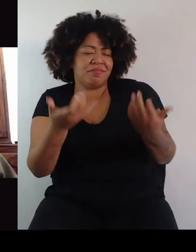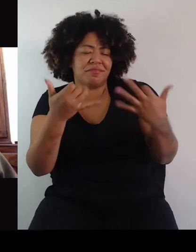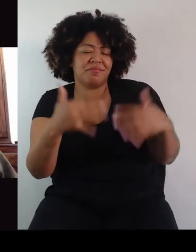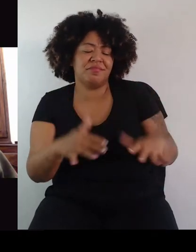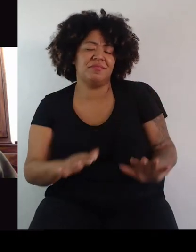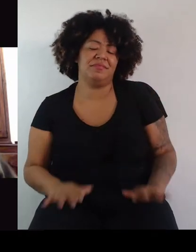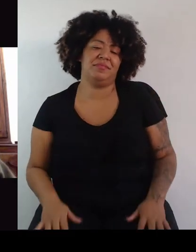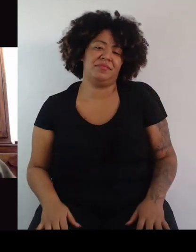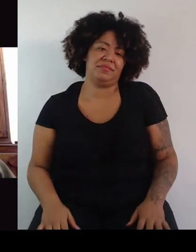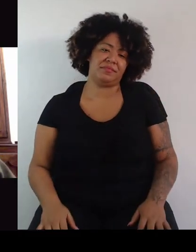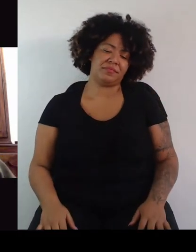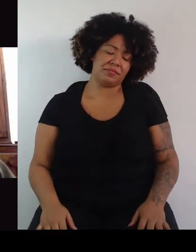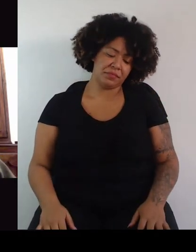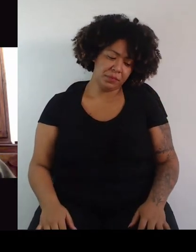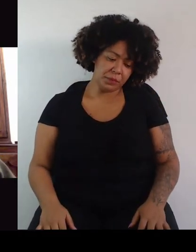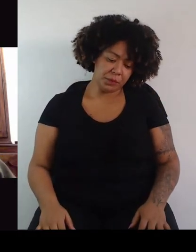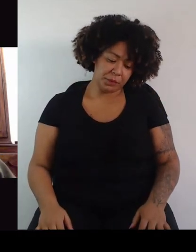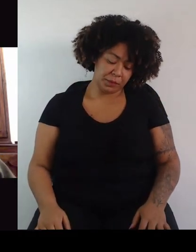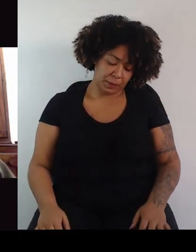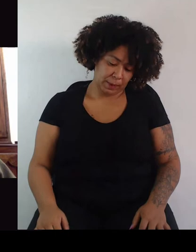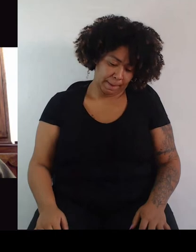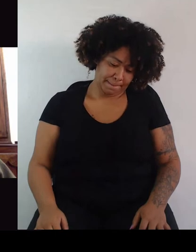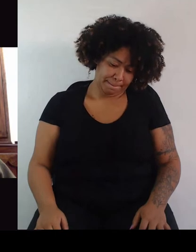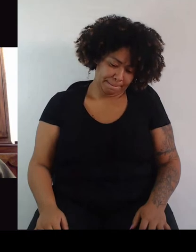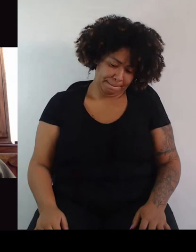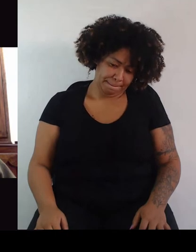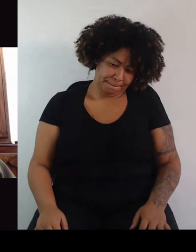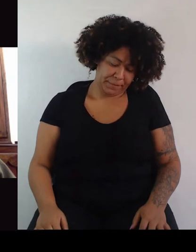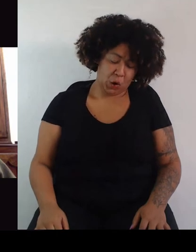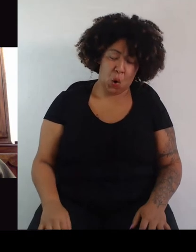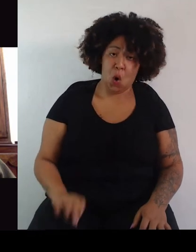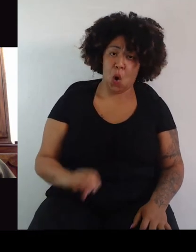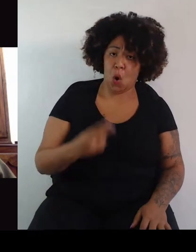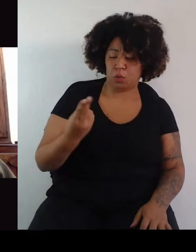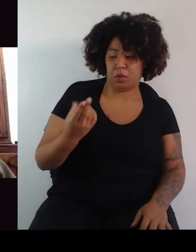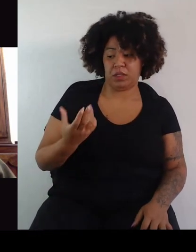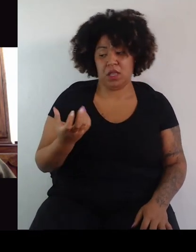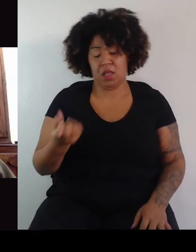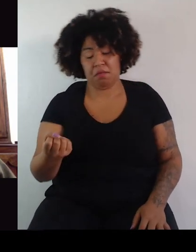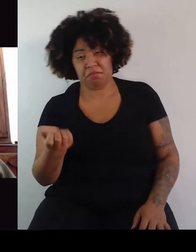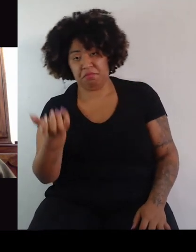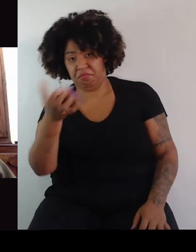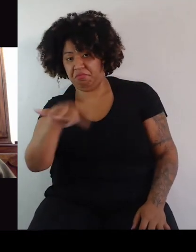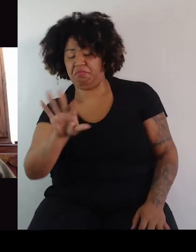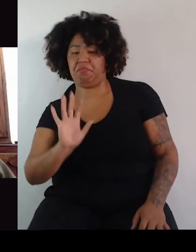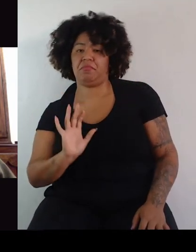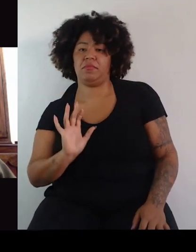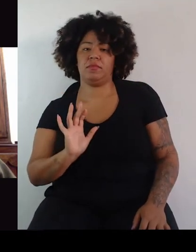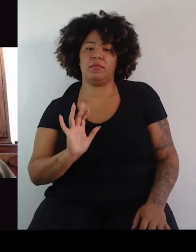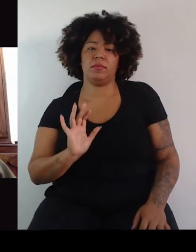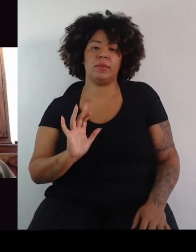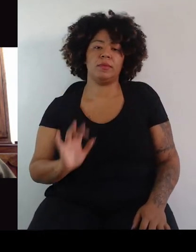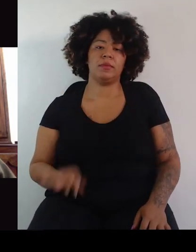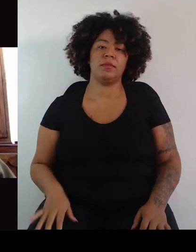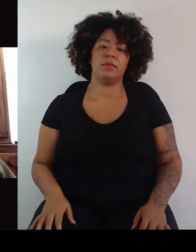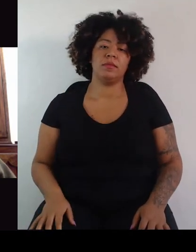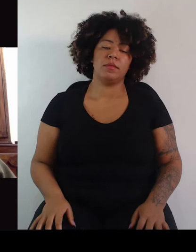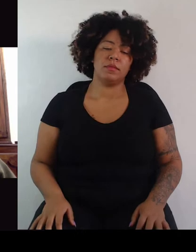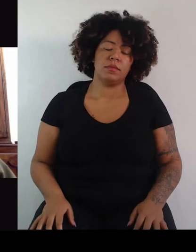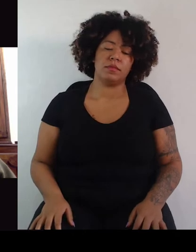mesmo não aceitaria né também ou colocar né assim